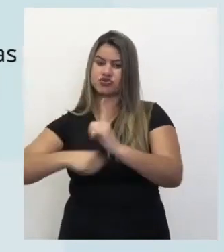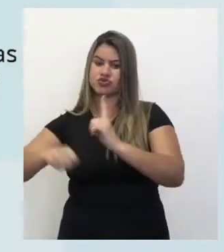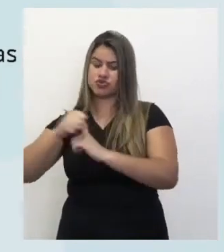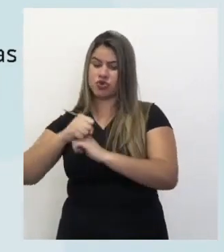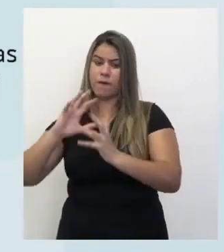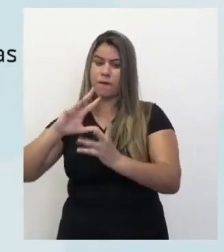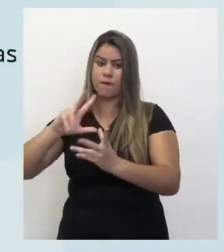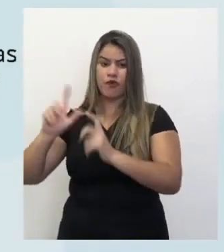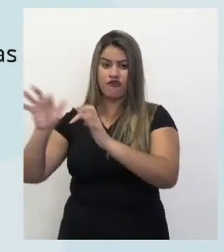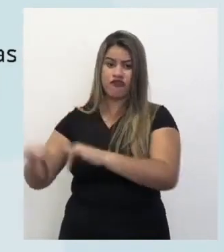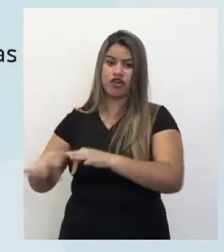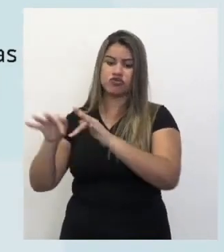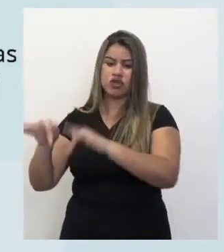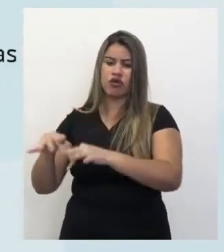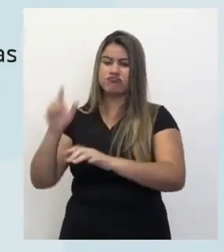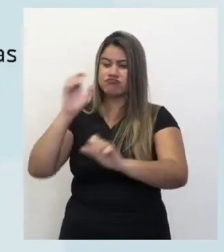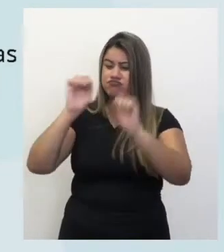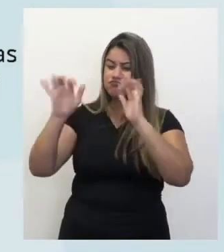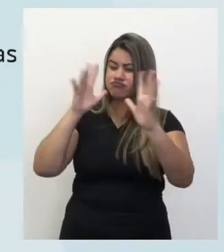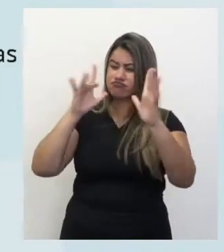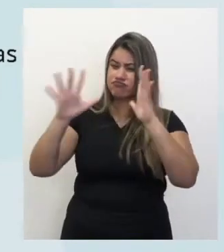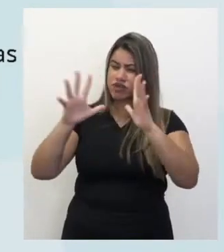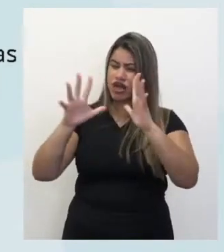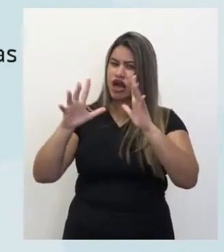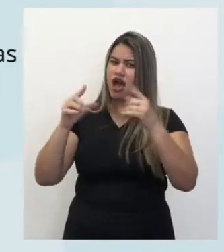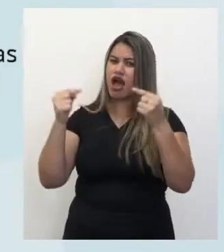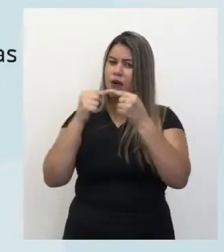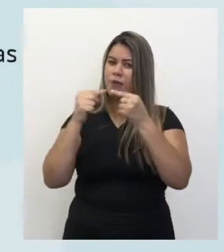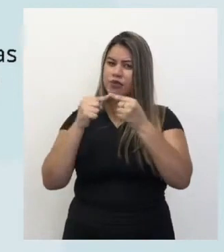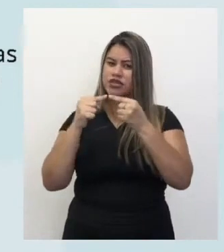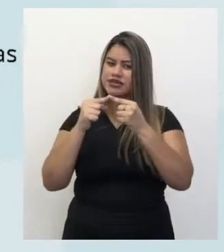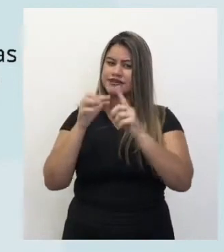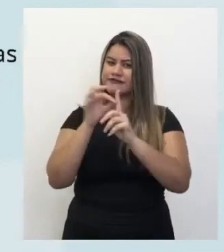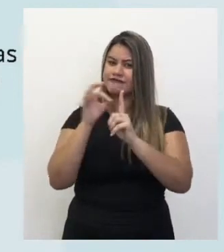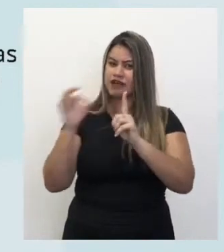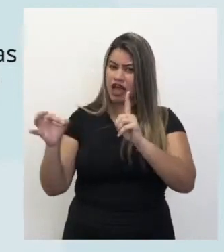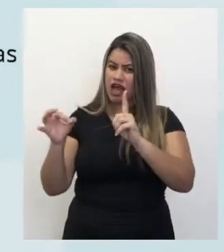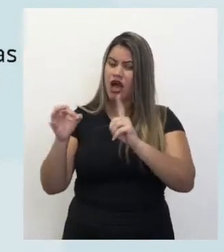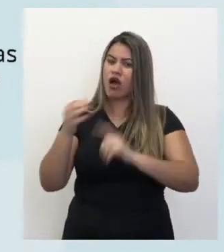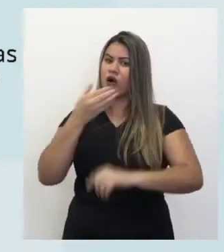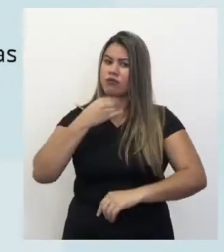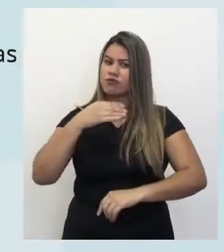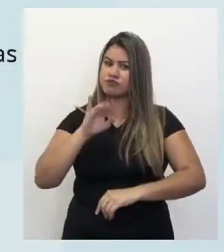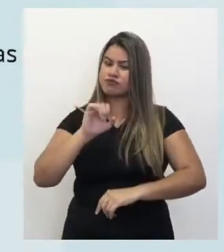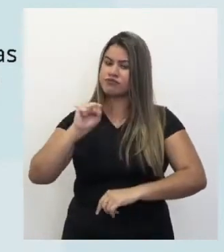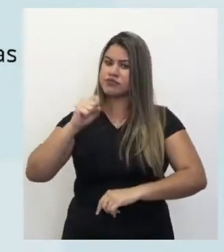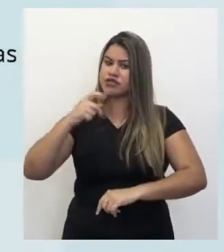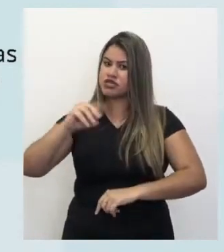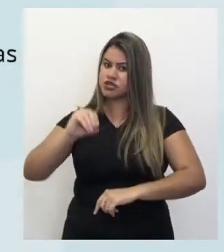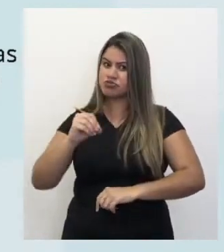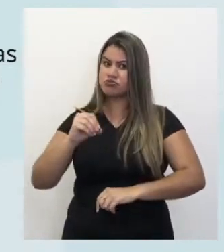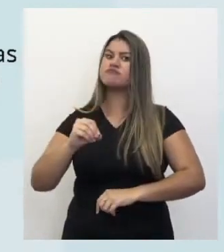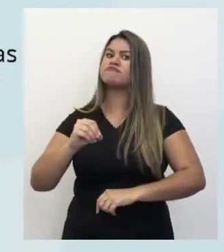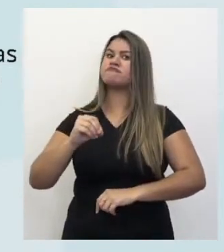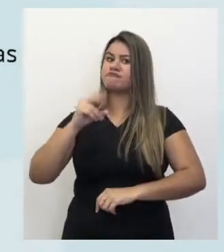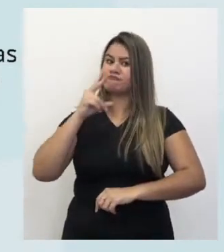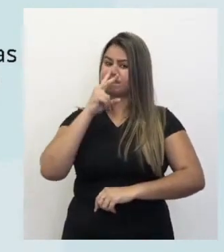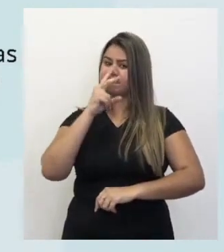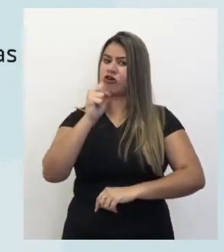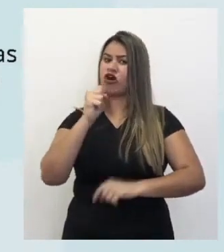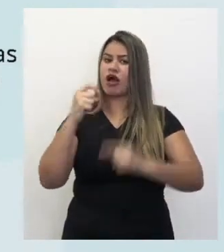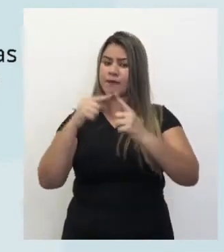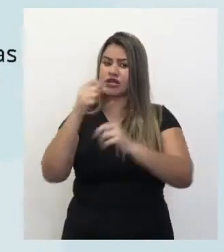mundo feudal? Pense, qual era o peso que uma declaração vinda de um bispo, né, tinha em relação